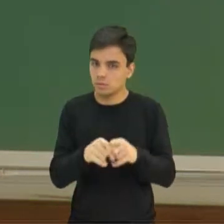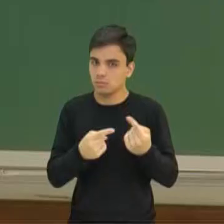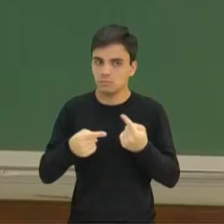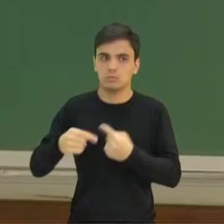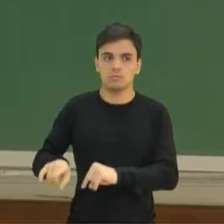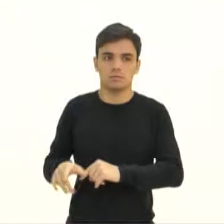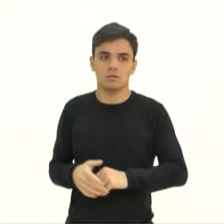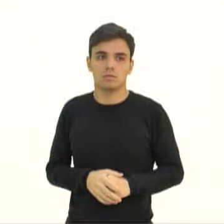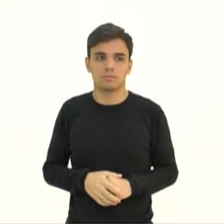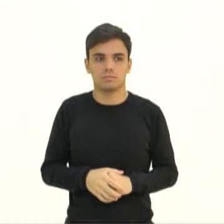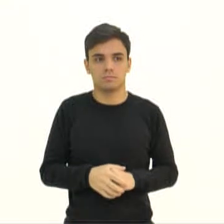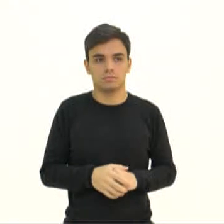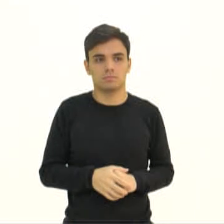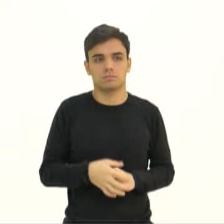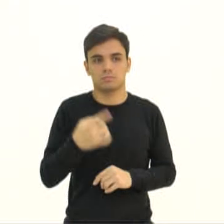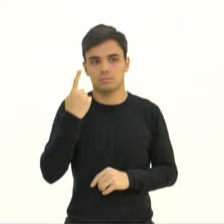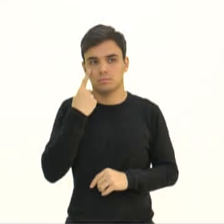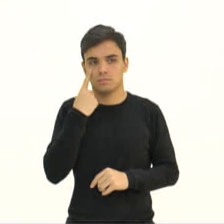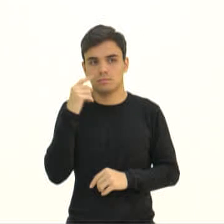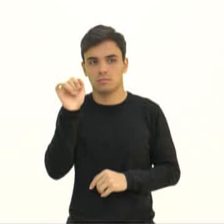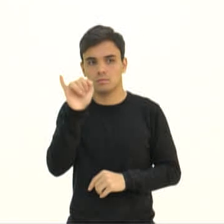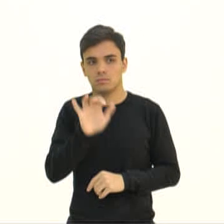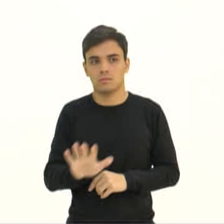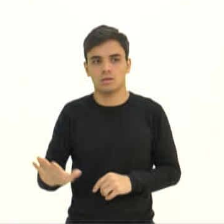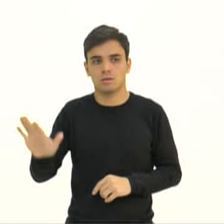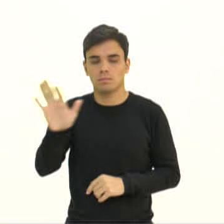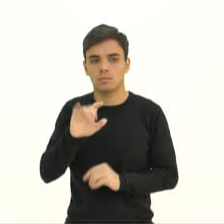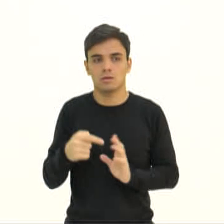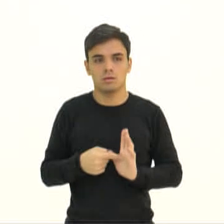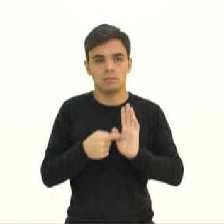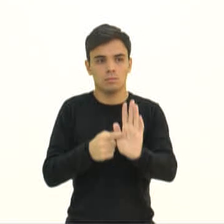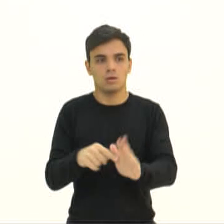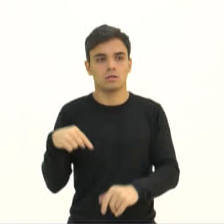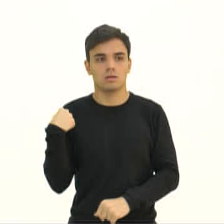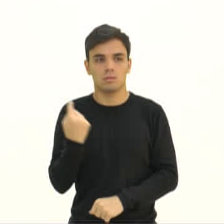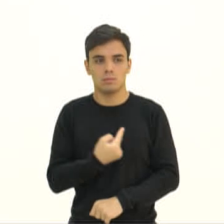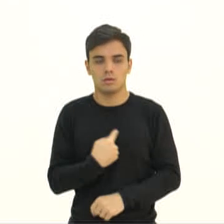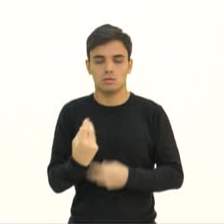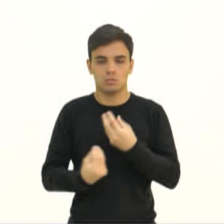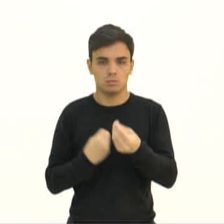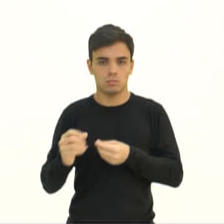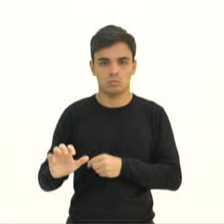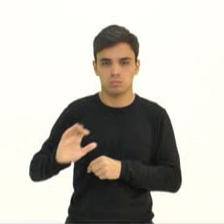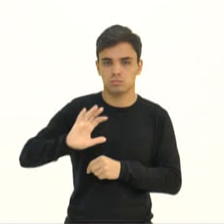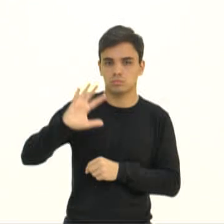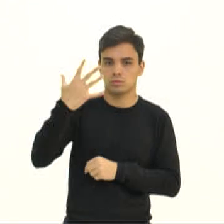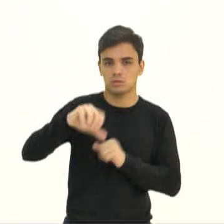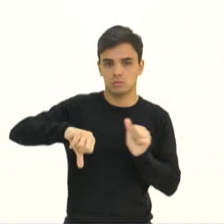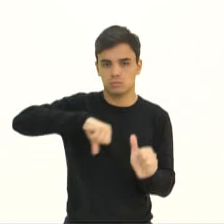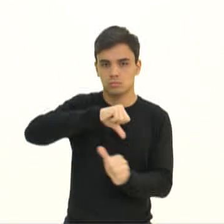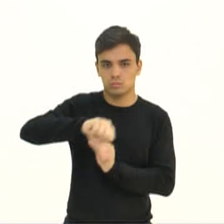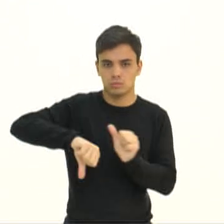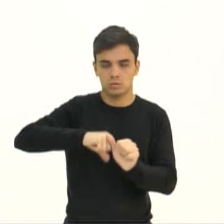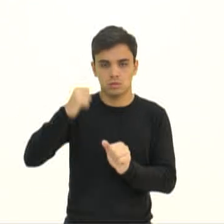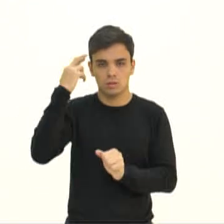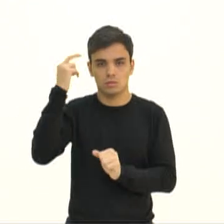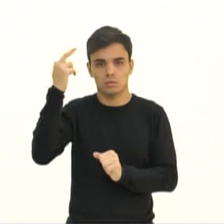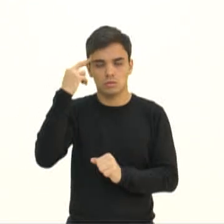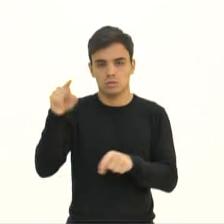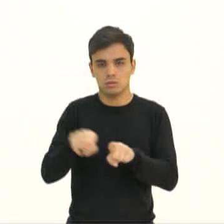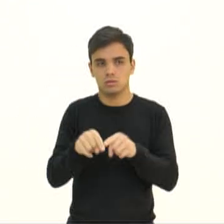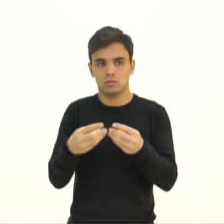naturais também. Algumas imagens que mostram ali para nós essa ideia de modificação do meio natural e de